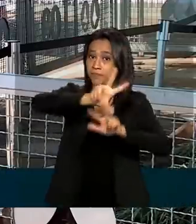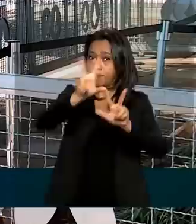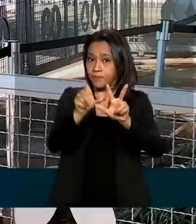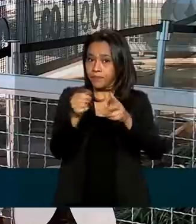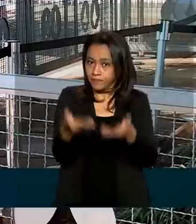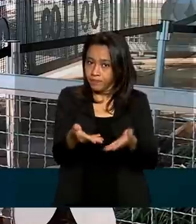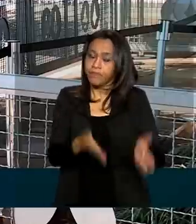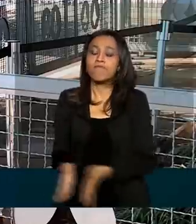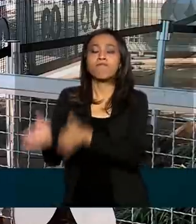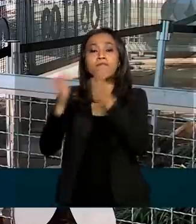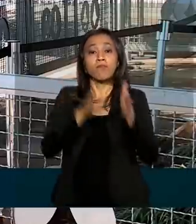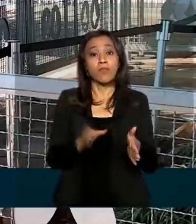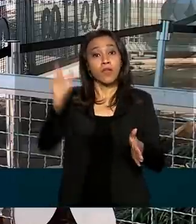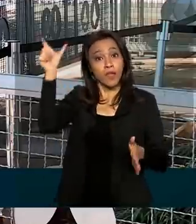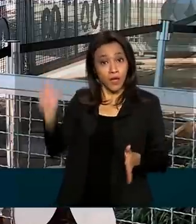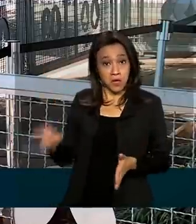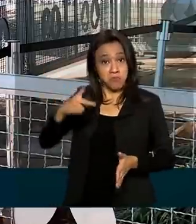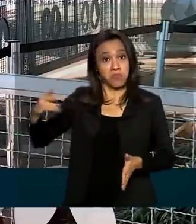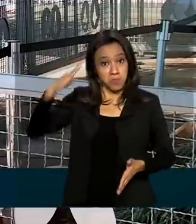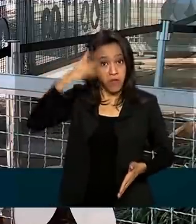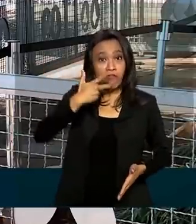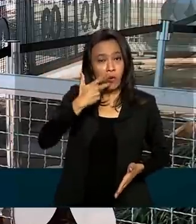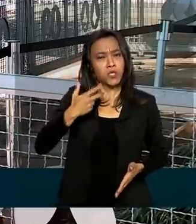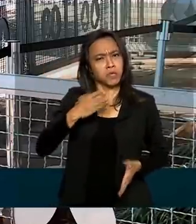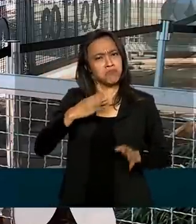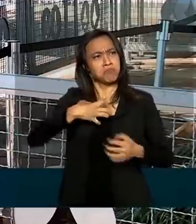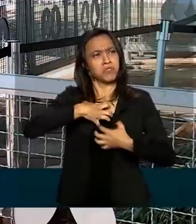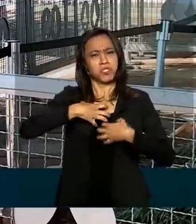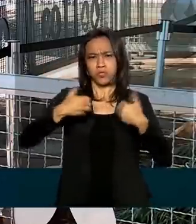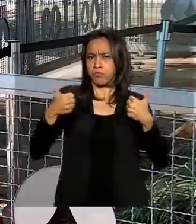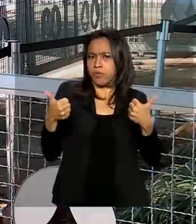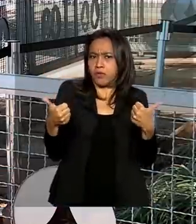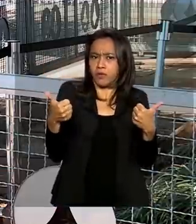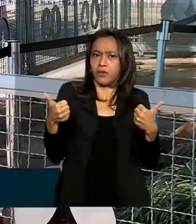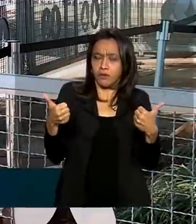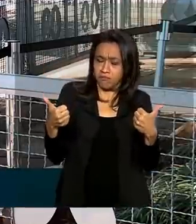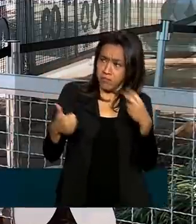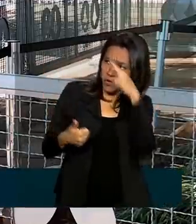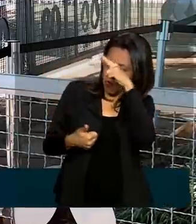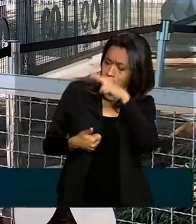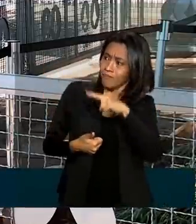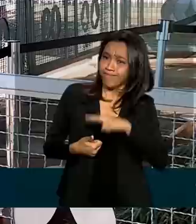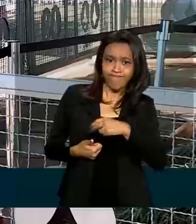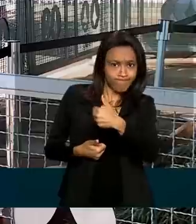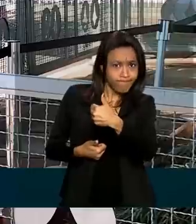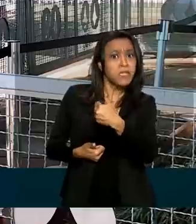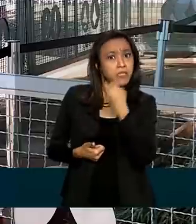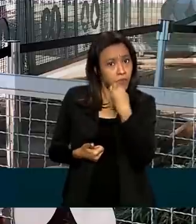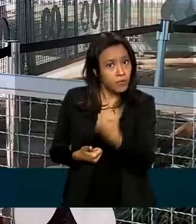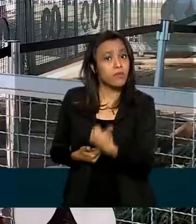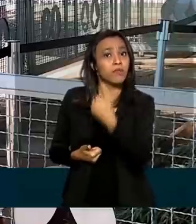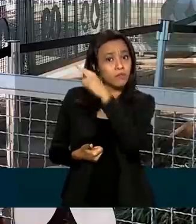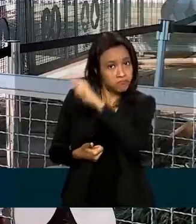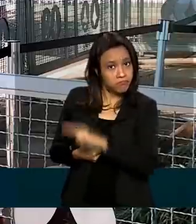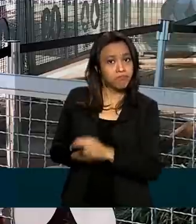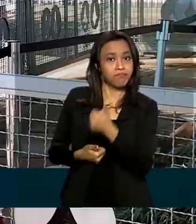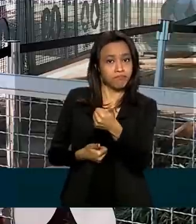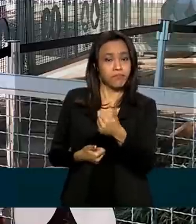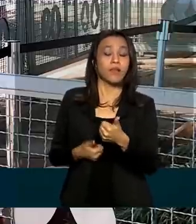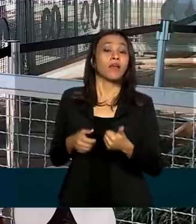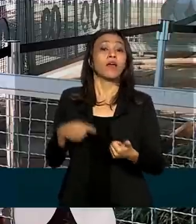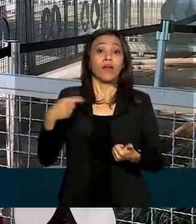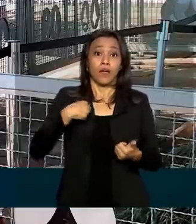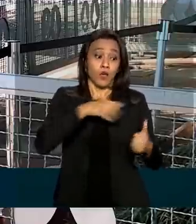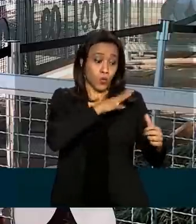olha só o presidente disse que está se sentindo muito bem e realmente aparentemente ele está muito bem ele